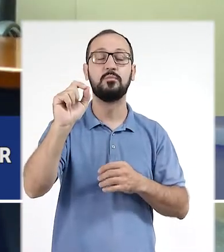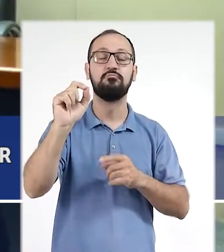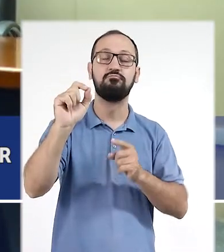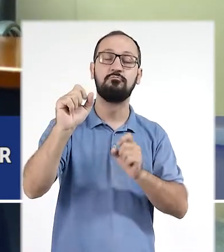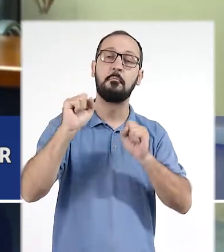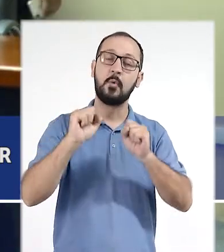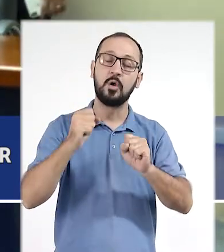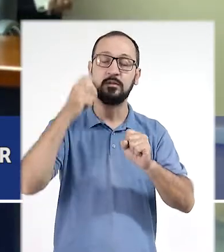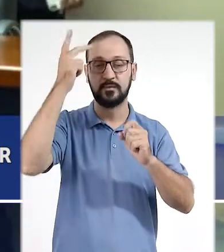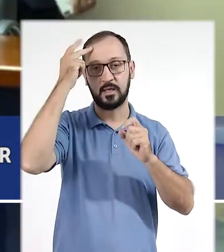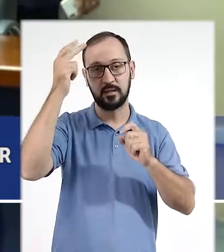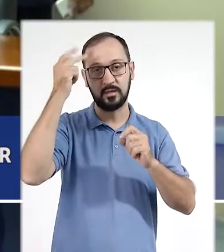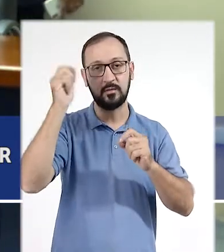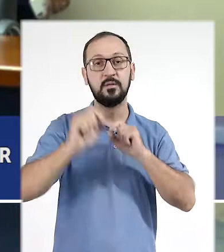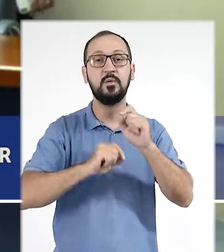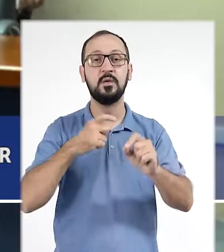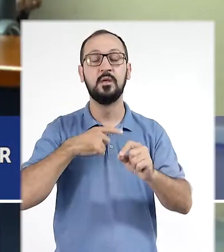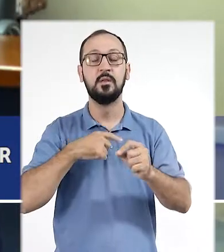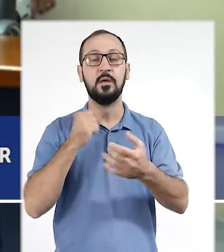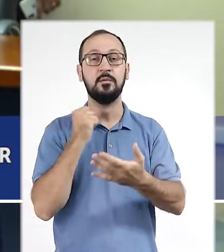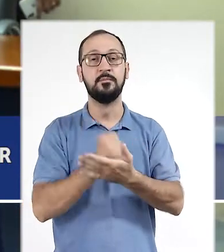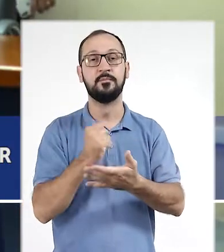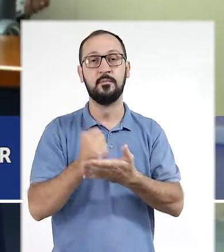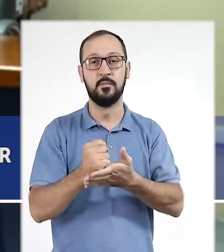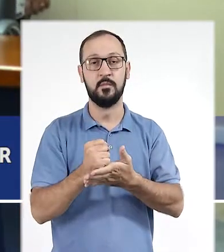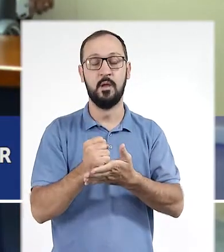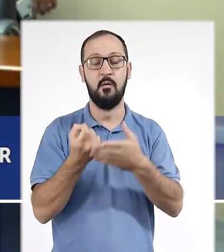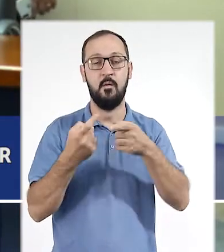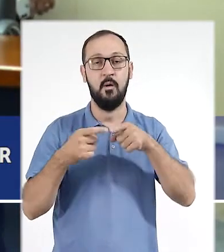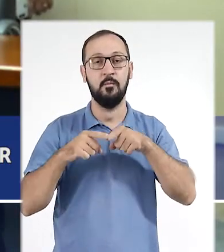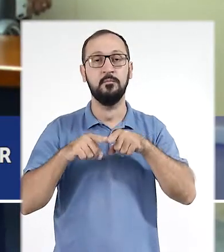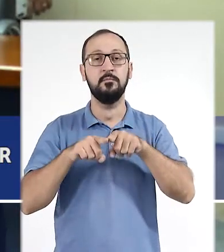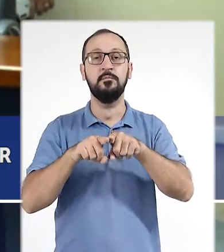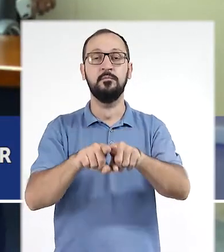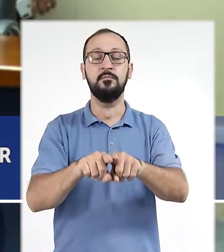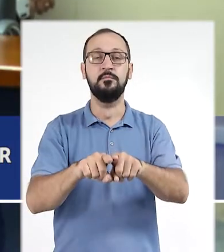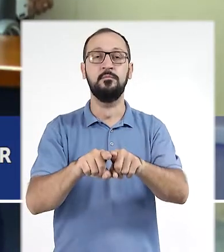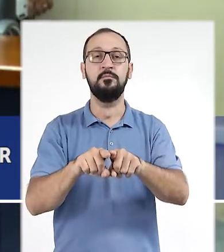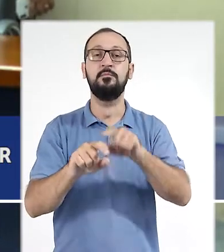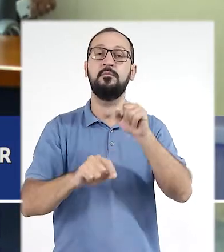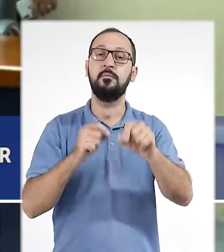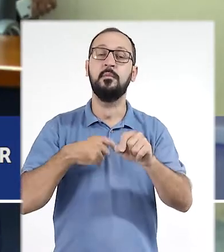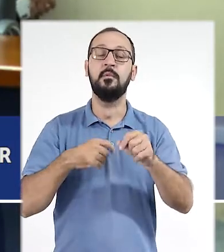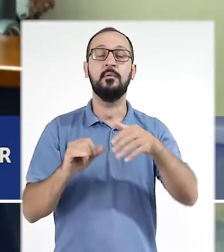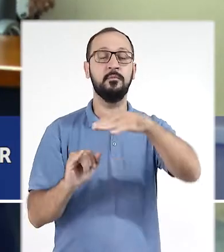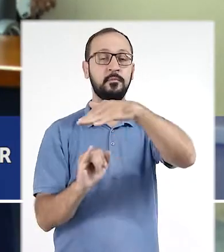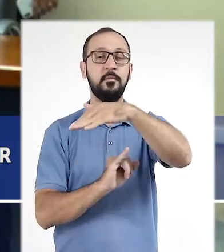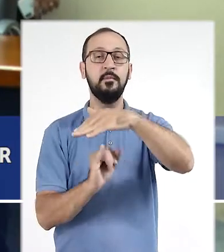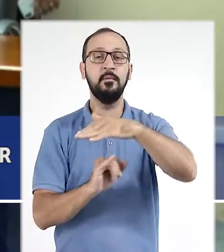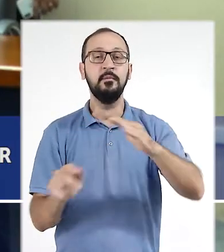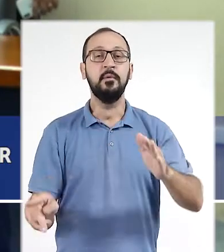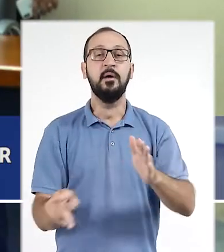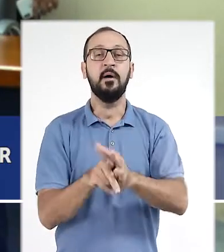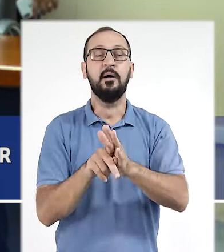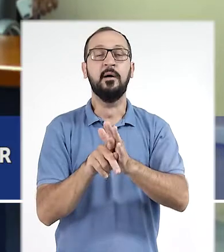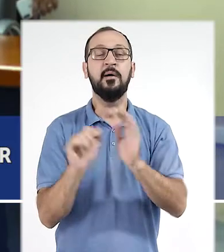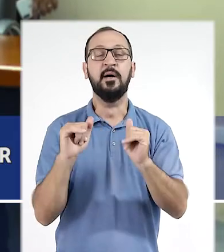aí um futuro tranquilo, de ter esse cadastro e em parceria, na verdade, com os